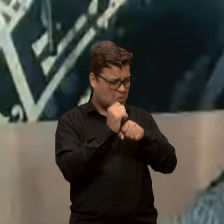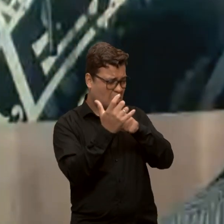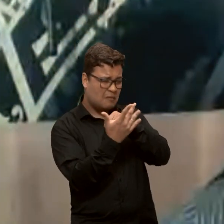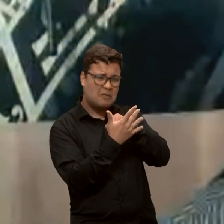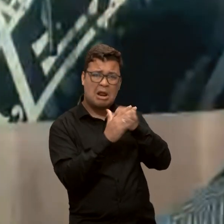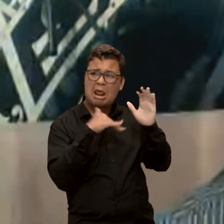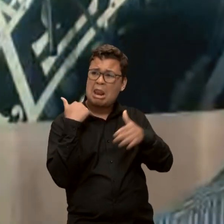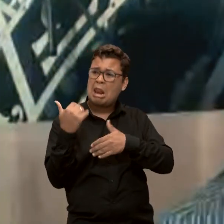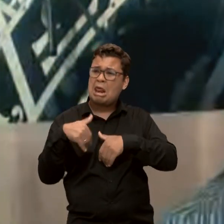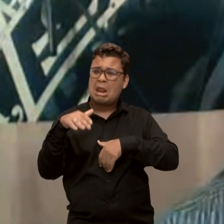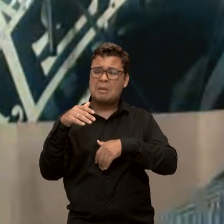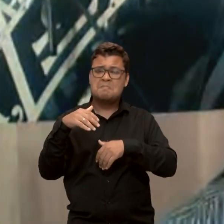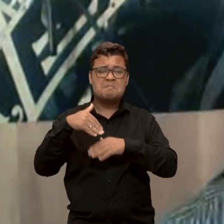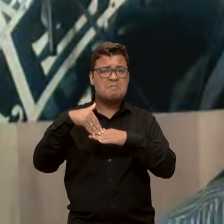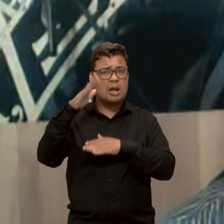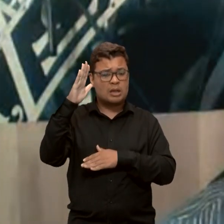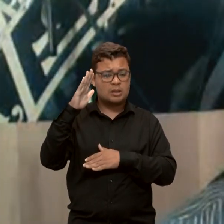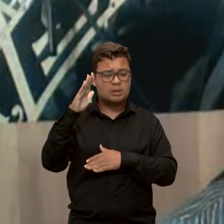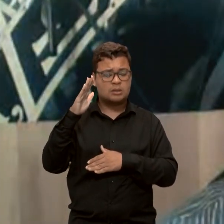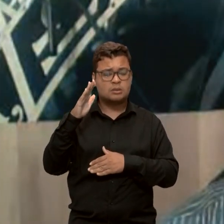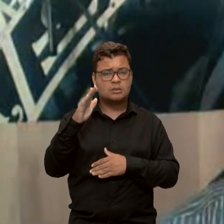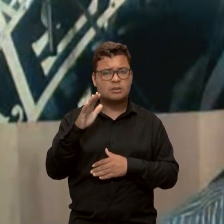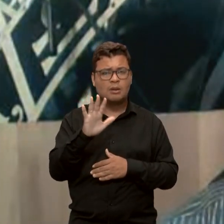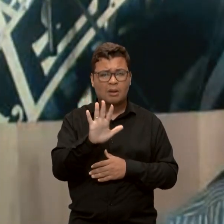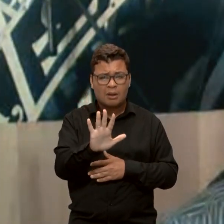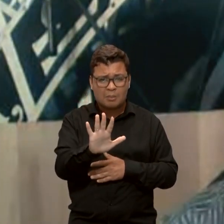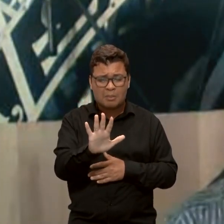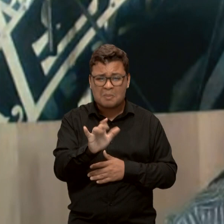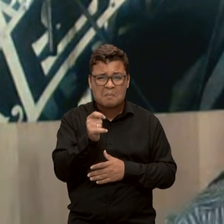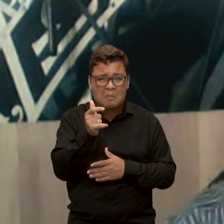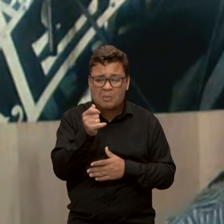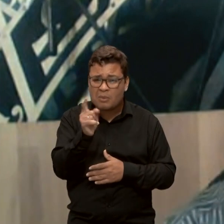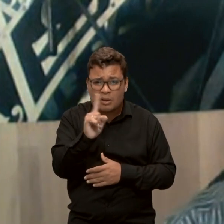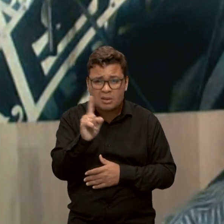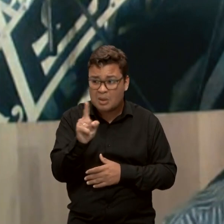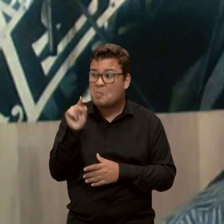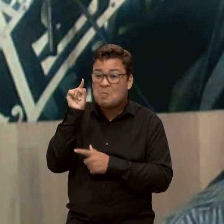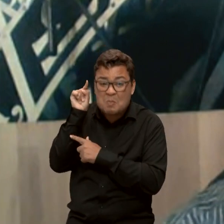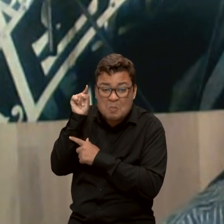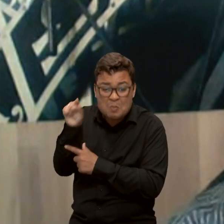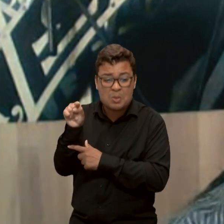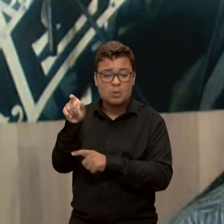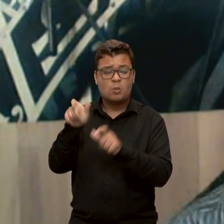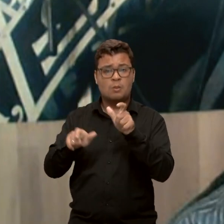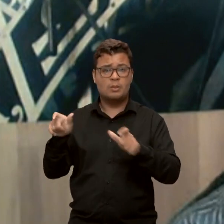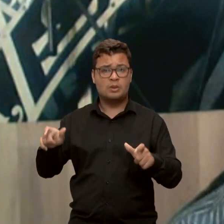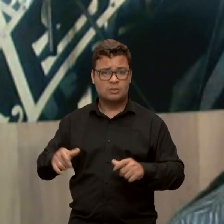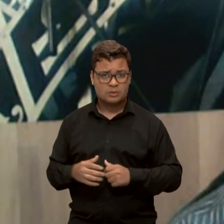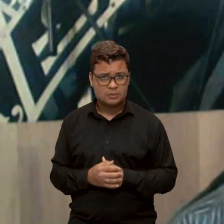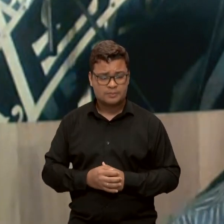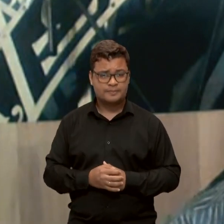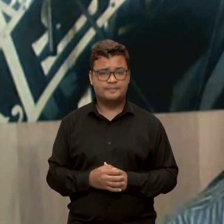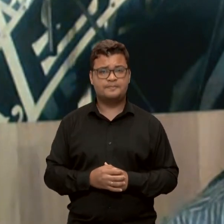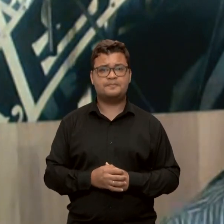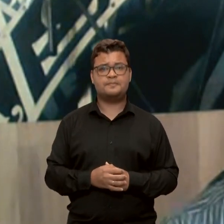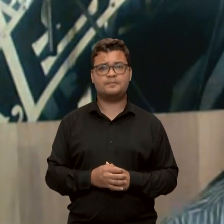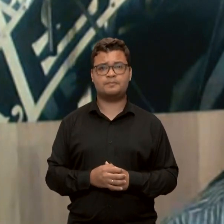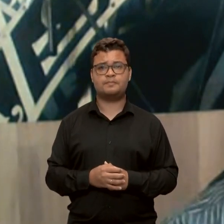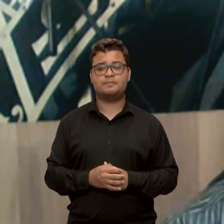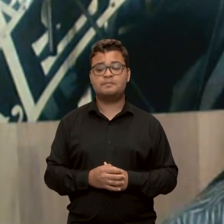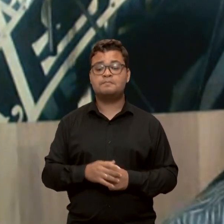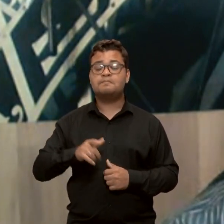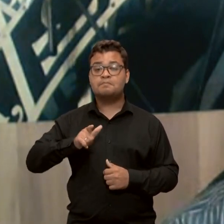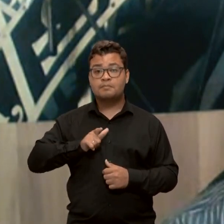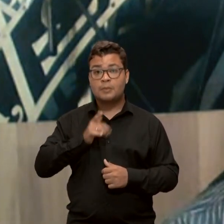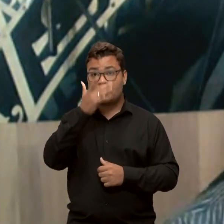teve, pela primeira vez, mais de 1.000 óbitos no Brasil. Mais de 1.000 pessoas morreram. Isso parece pouco quando